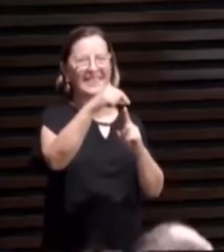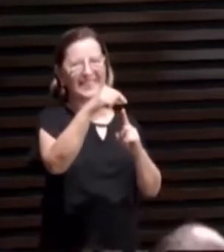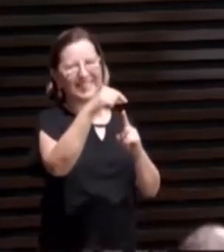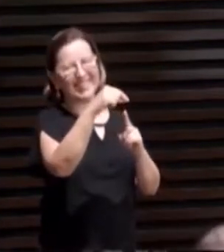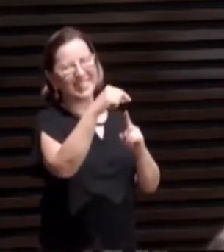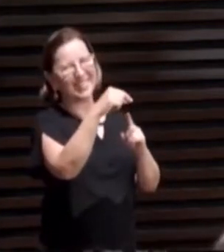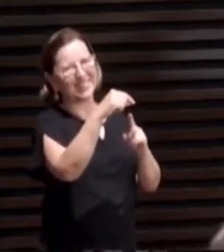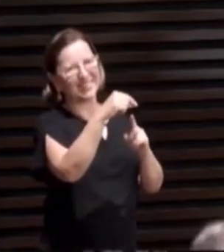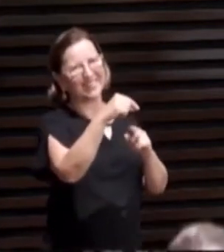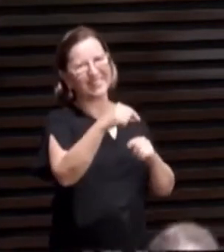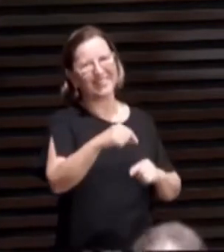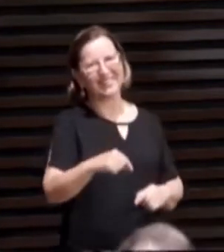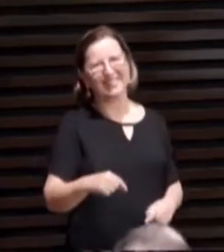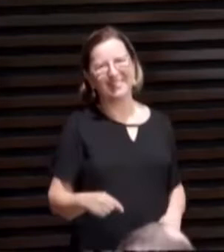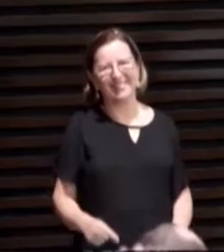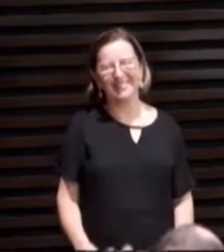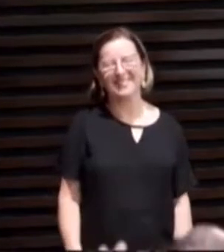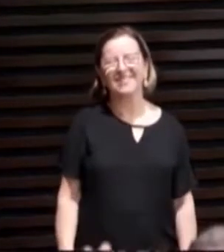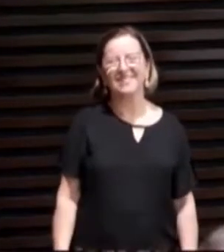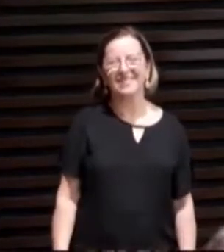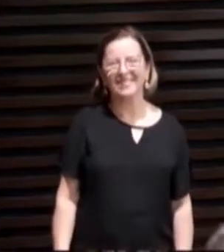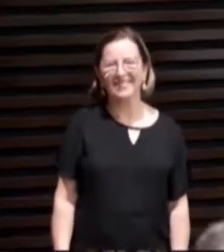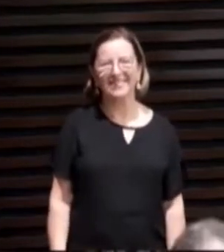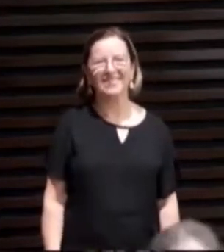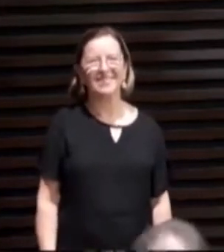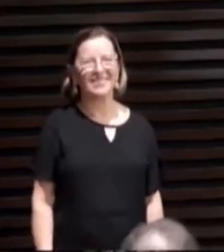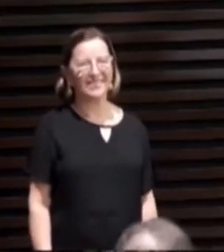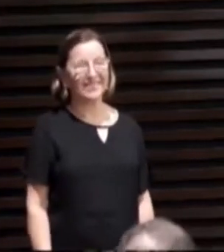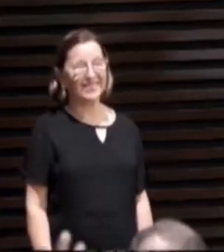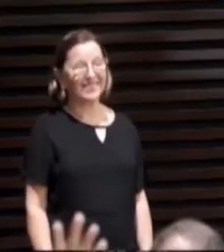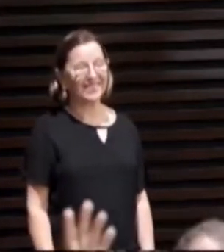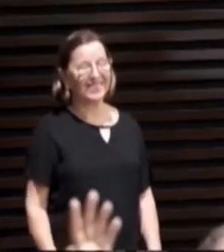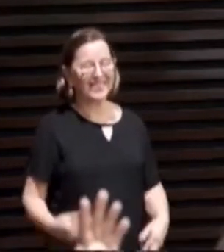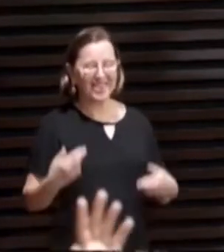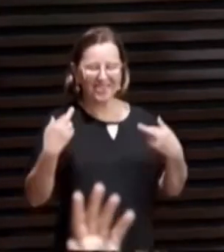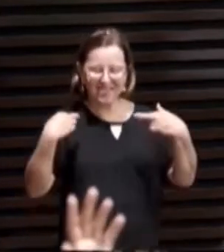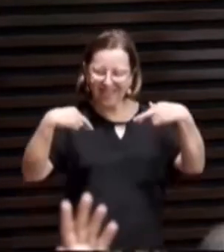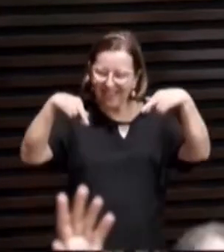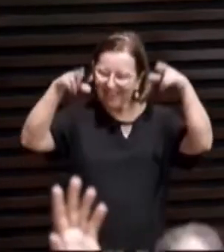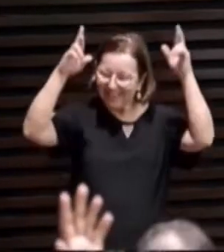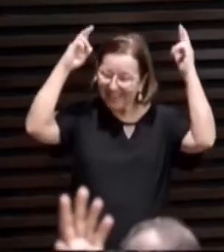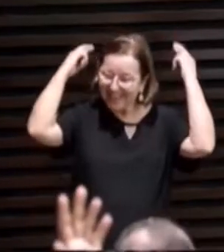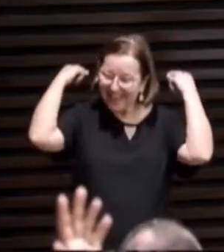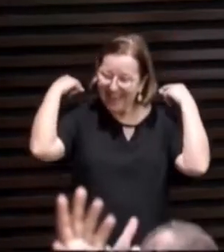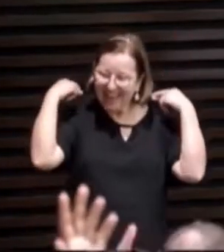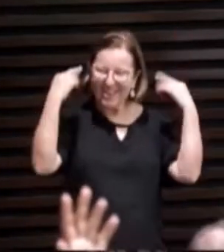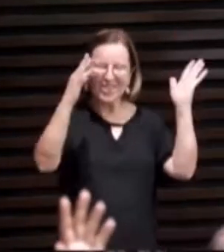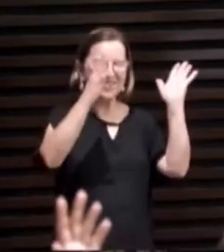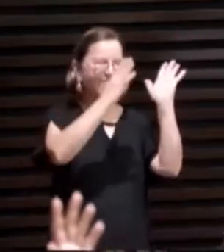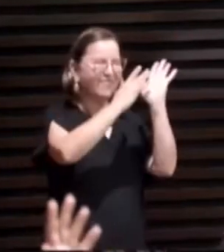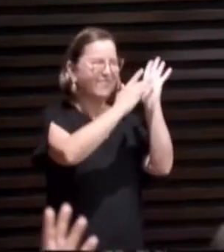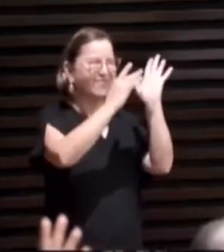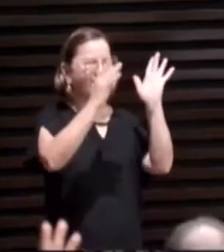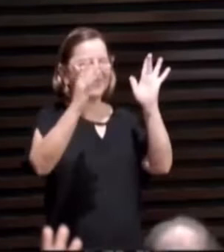Santo. E ao Cordeiro de Deus, e ao